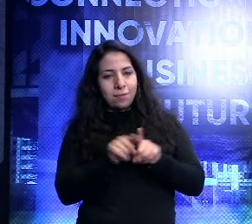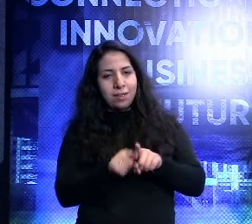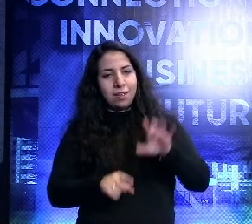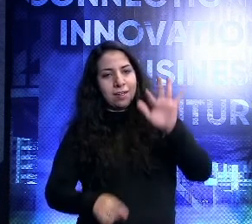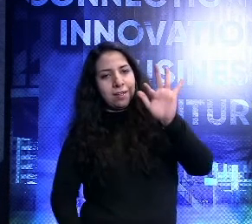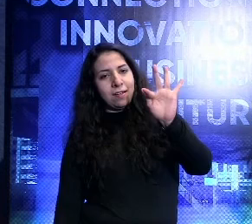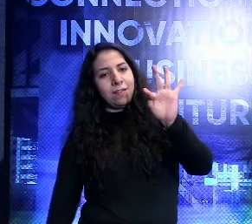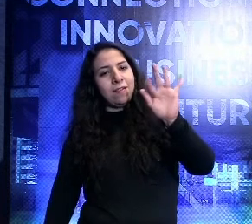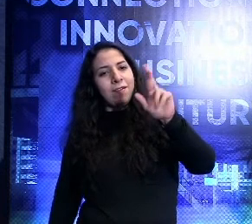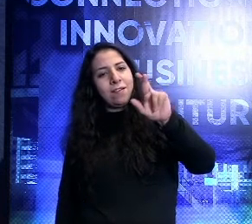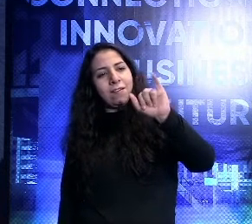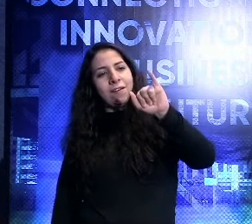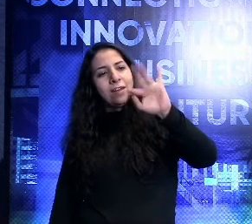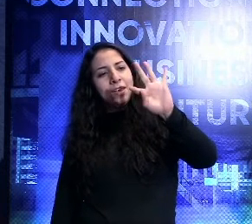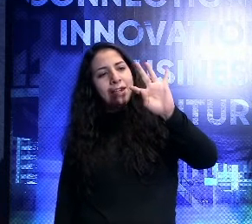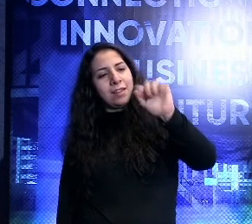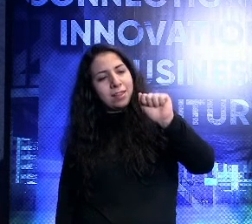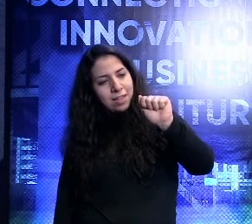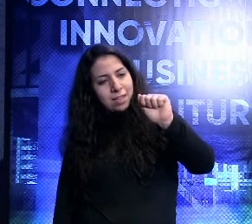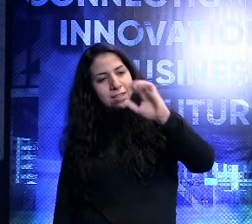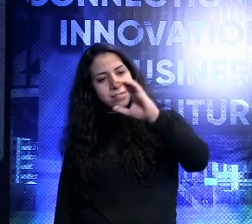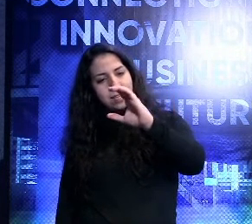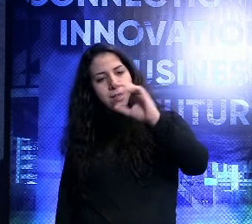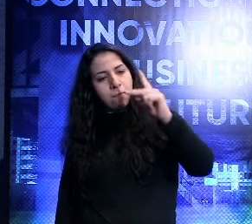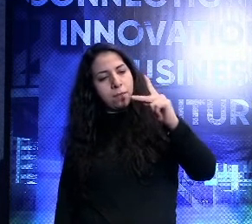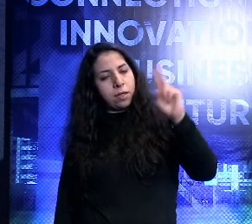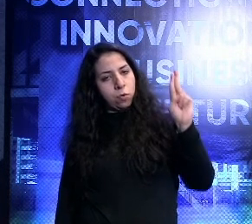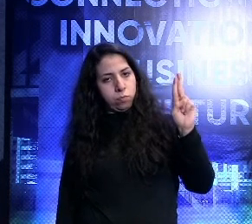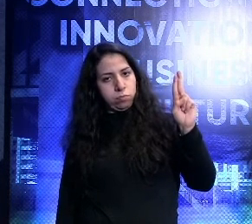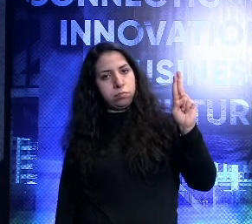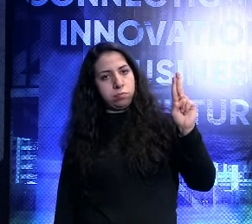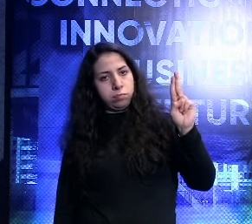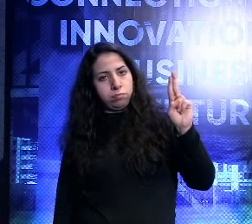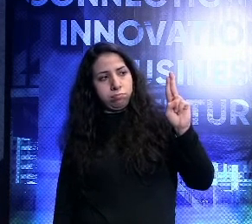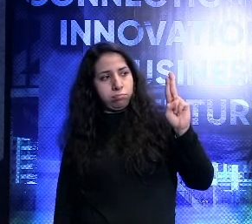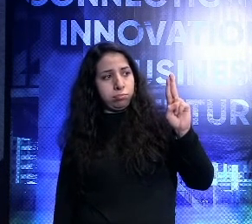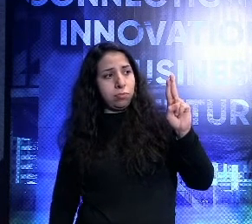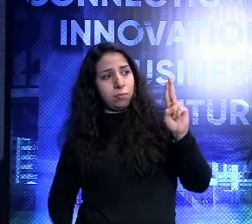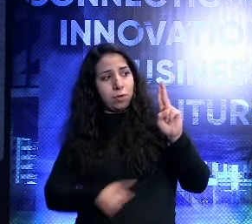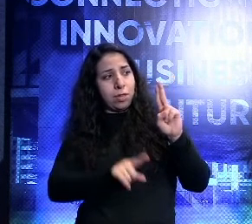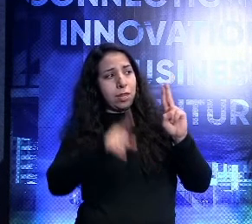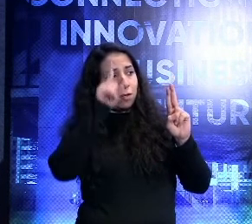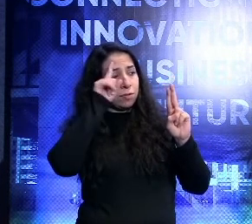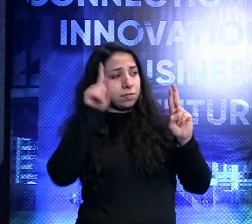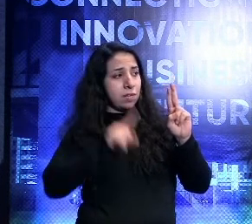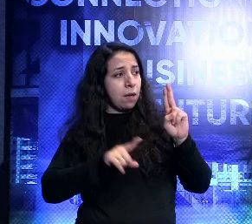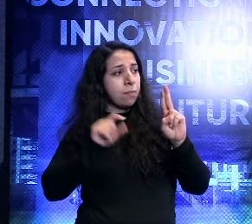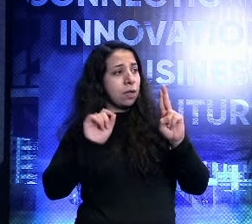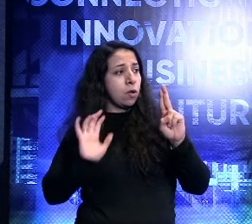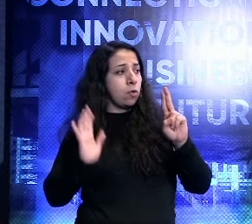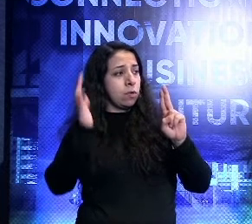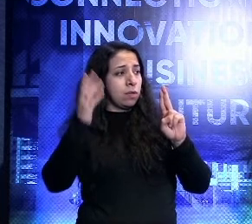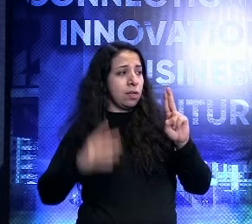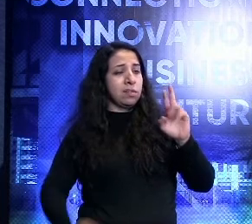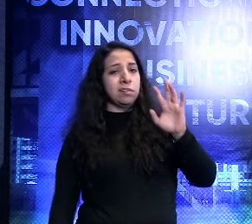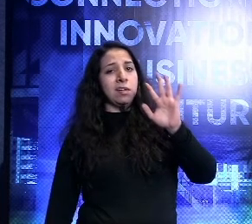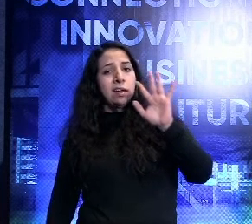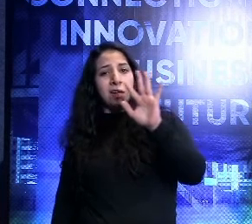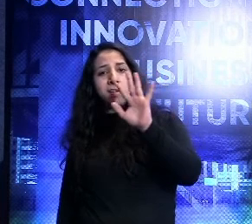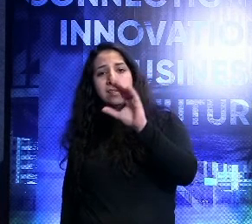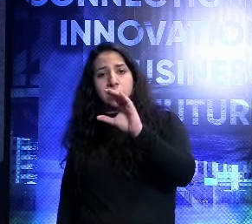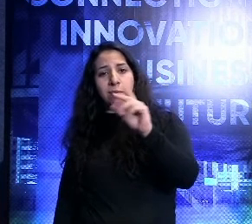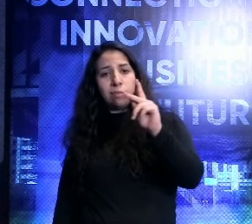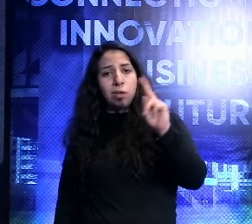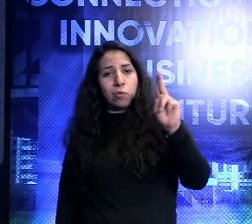bem legal. Beleza? Vai lá, frita a CPU. Afinal, ninguém sabe o que acontece quando a CPU fica fritando a 100%. Né?